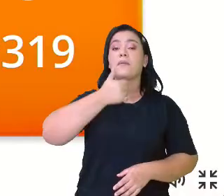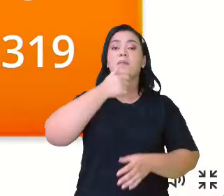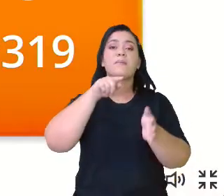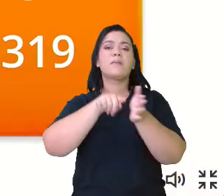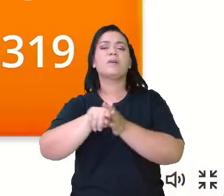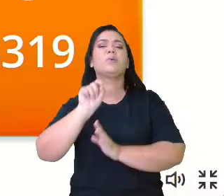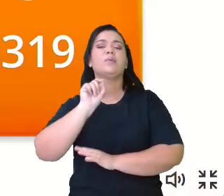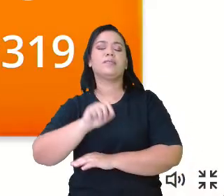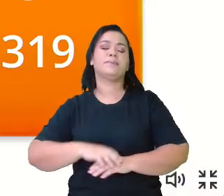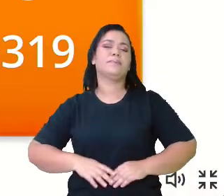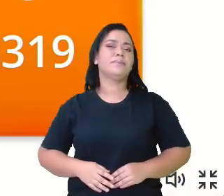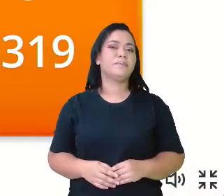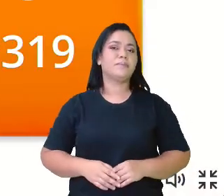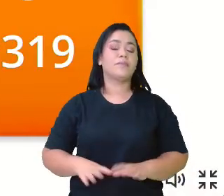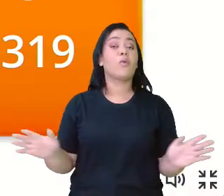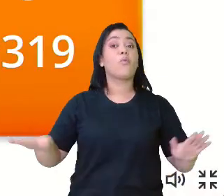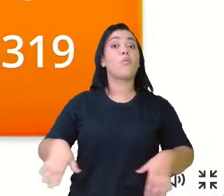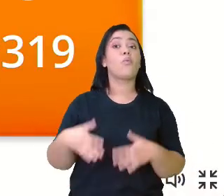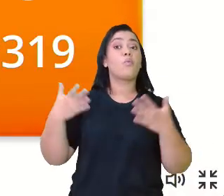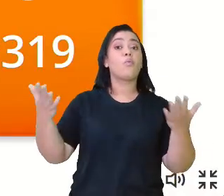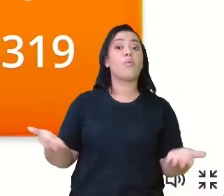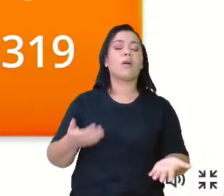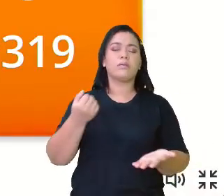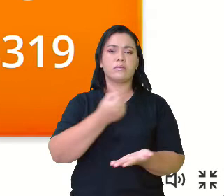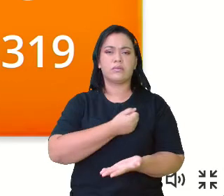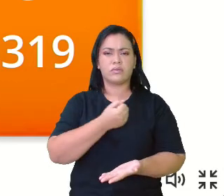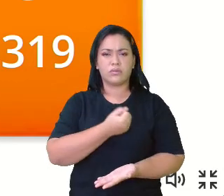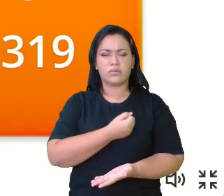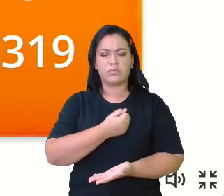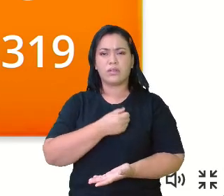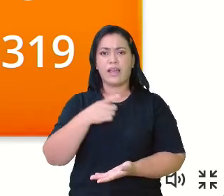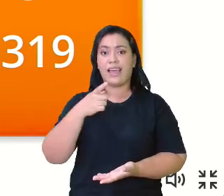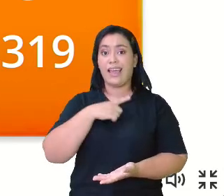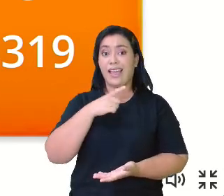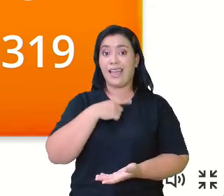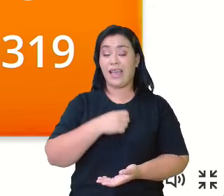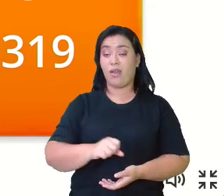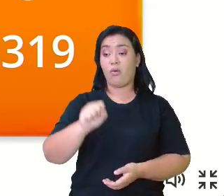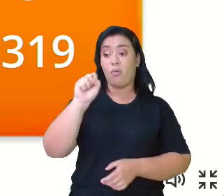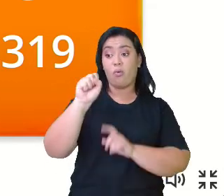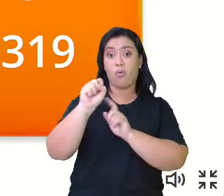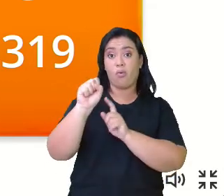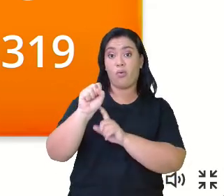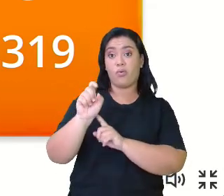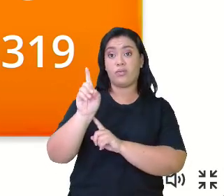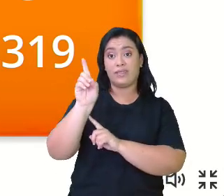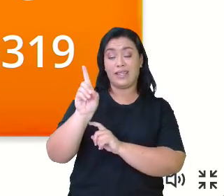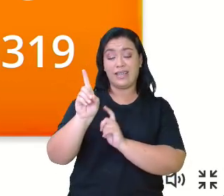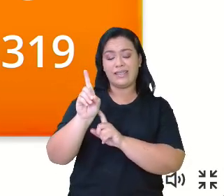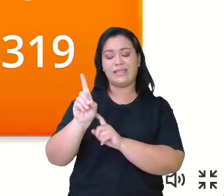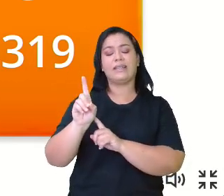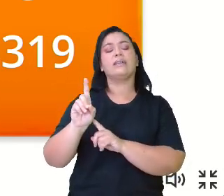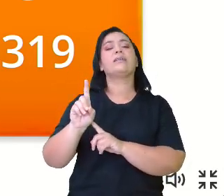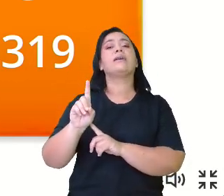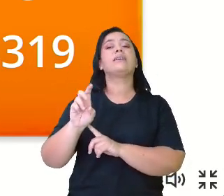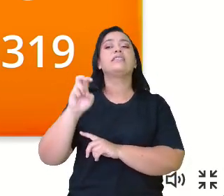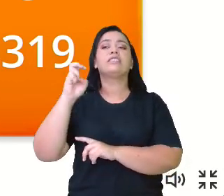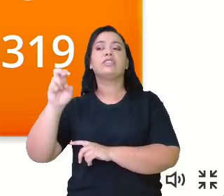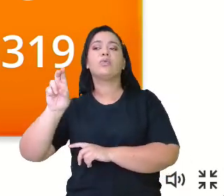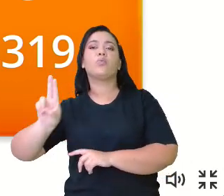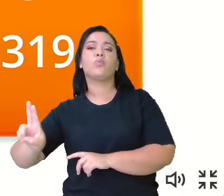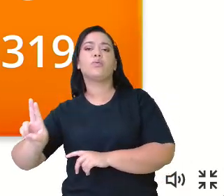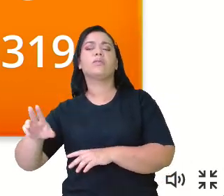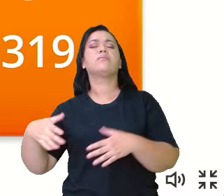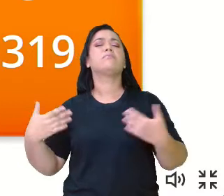pergunta. Diz o seguinte. Qual é o número formado por 8 dezenas e 5